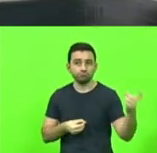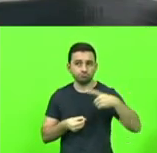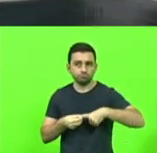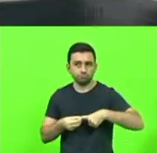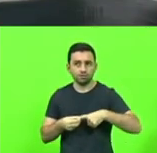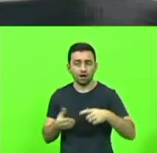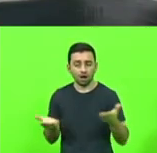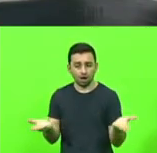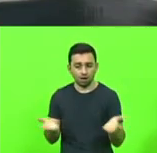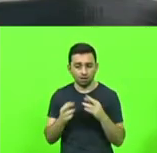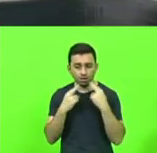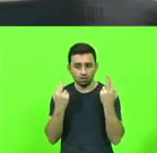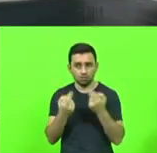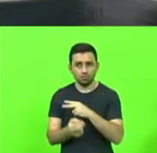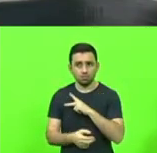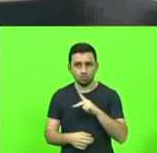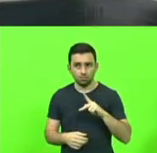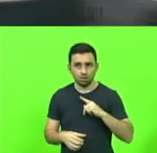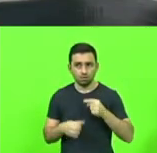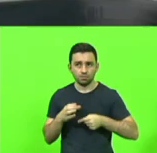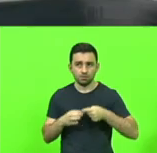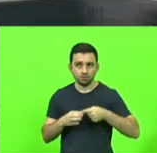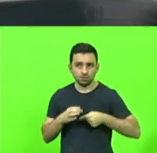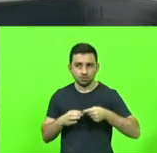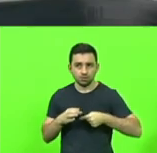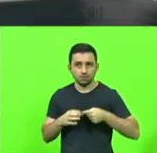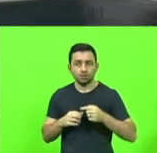articulada por essa comissão,